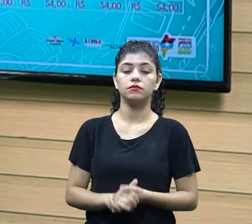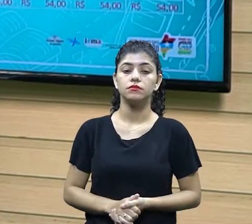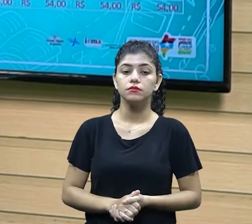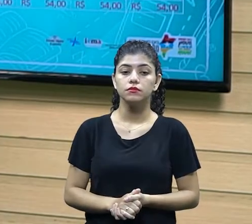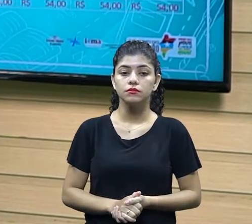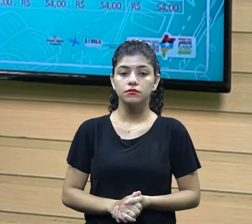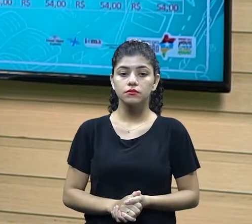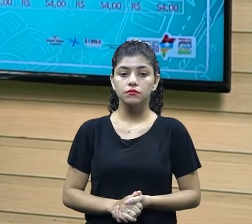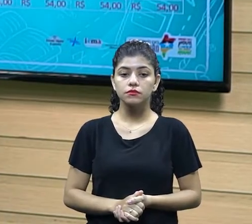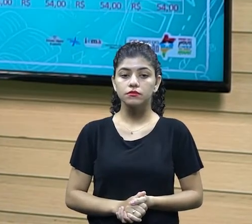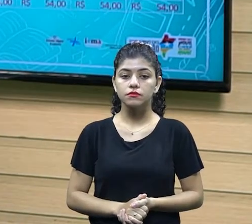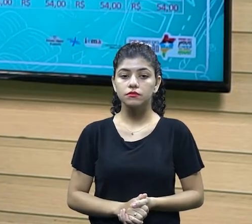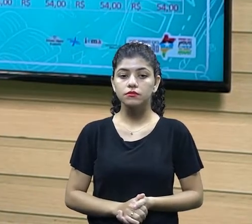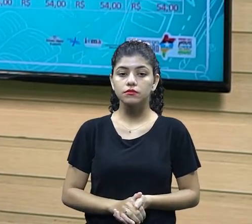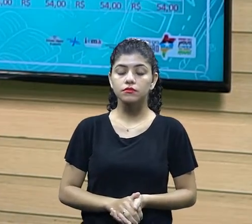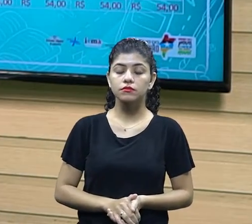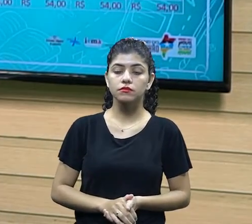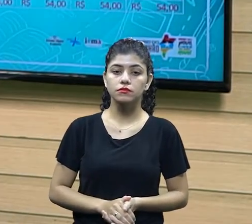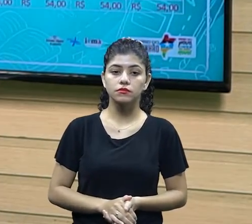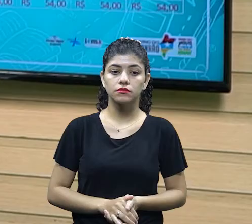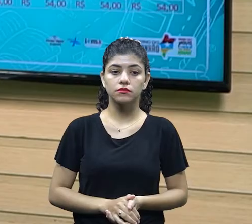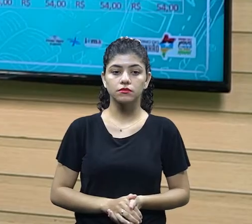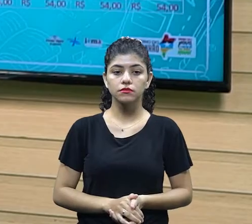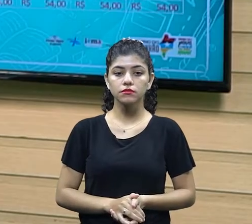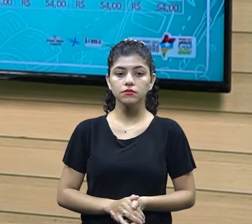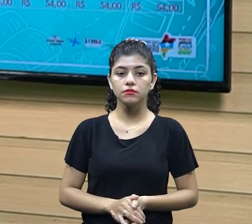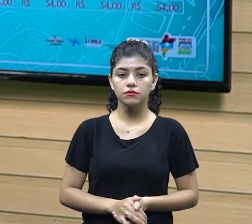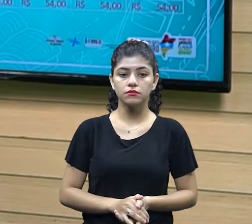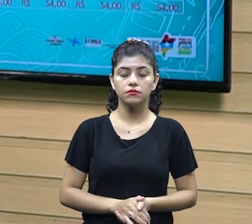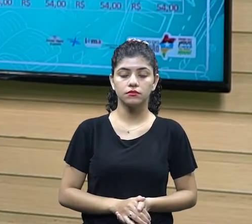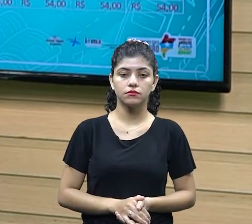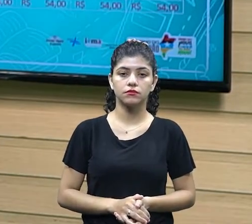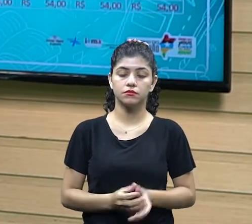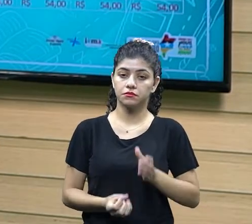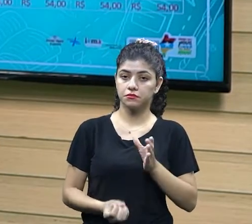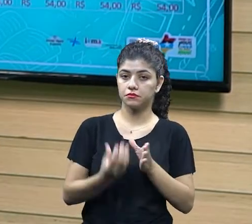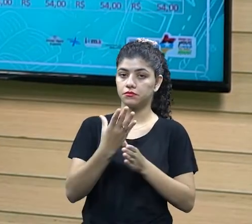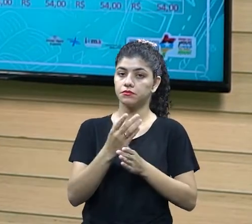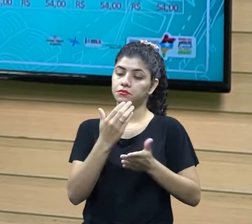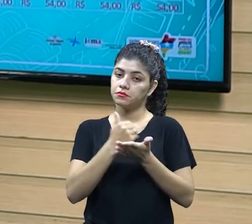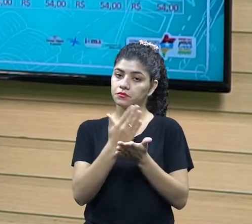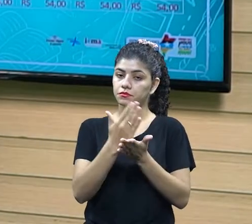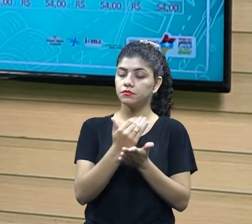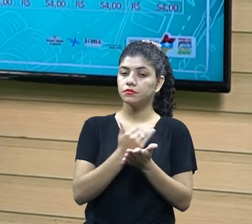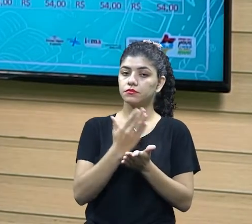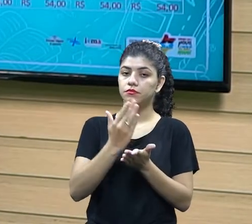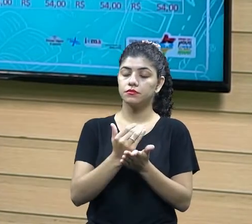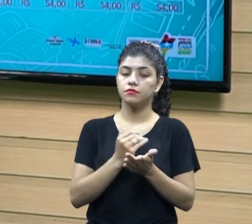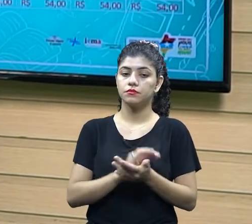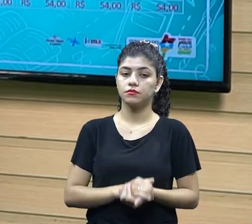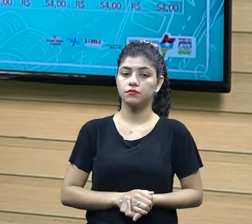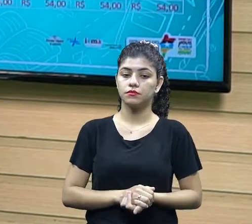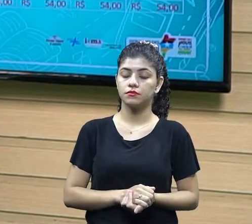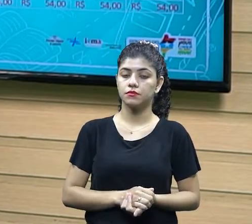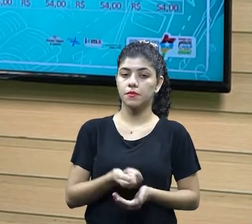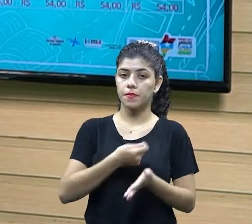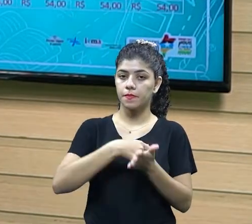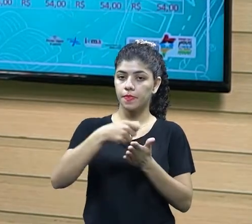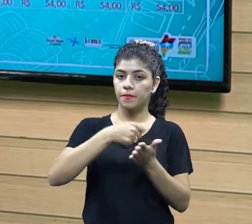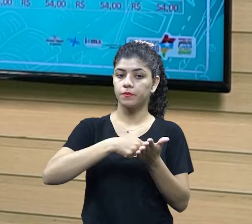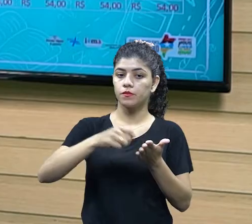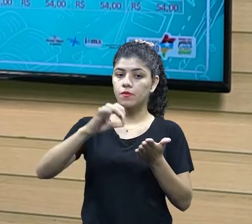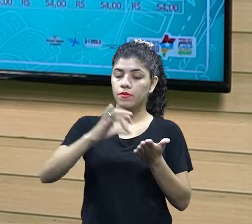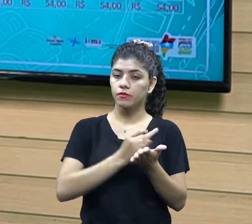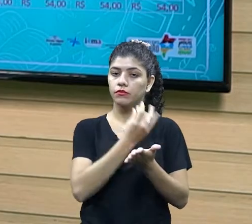ela mora e também tem a sua fábrica de tortas e bolos e tortas, ela colocou lá no contrato